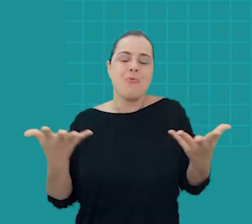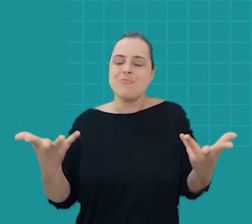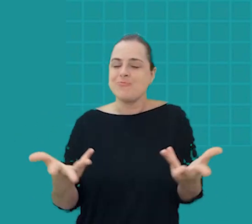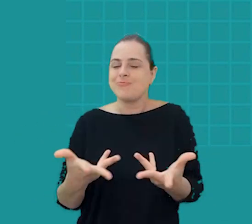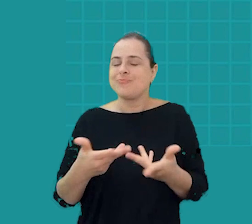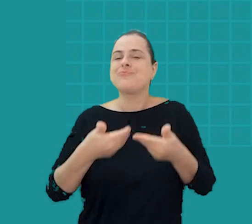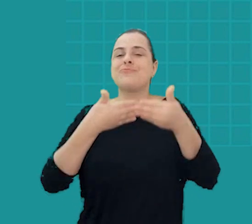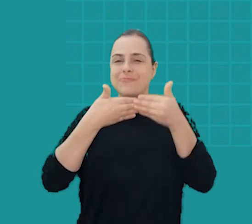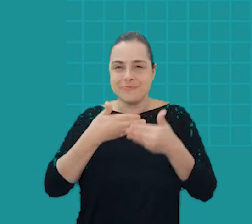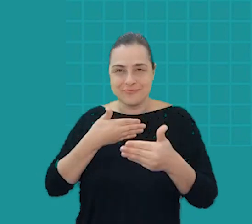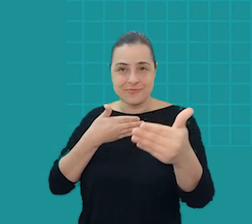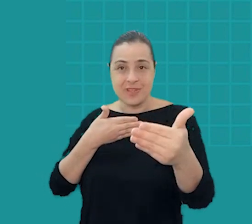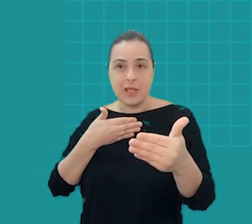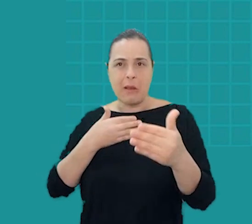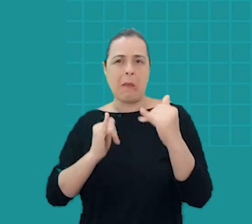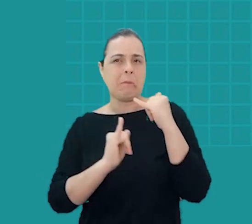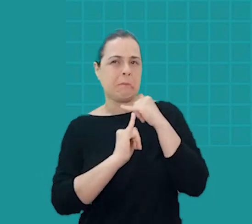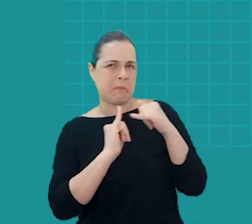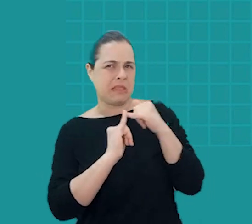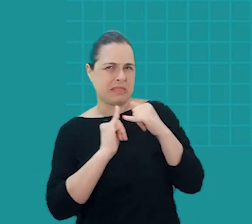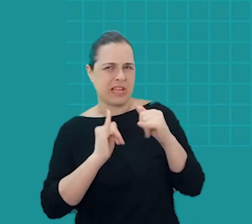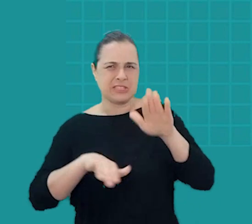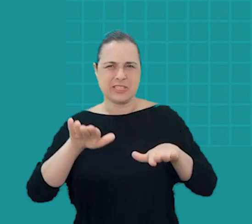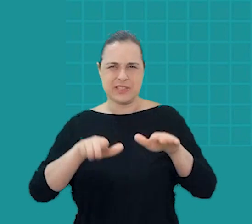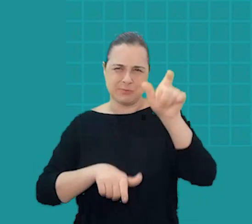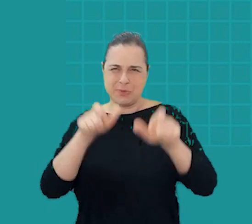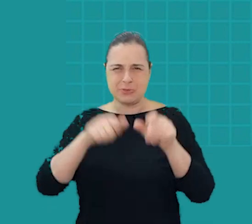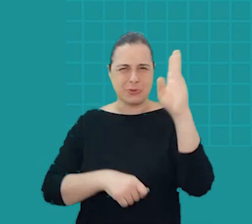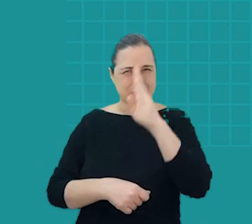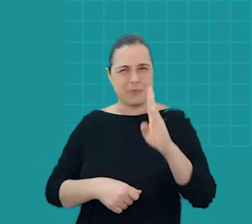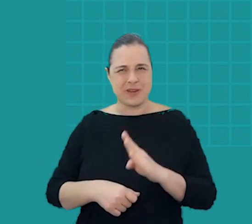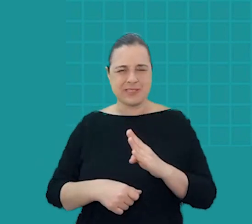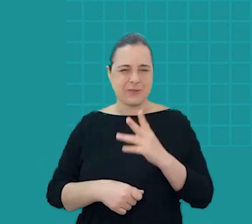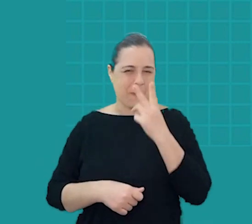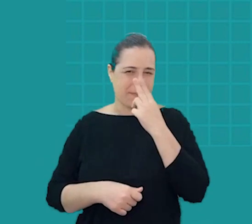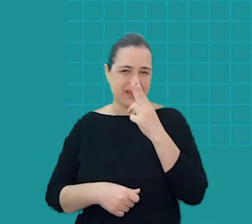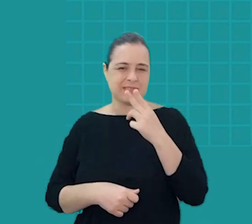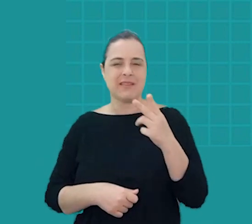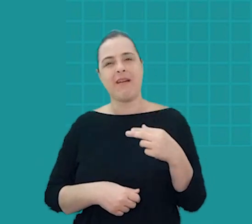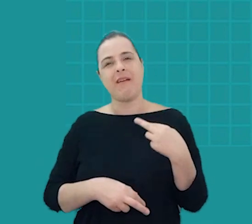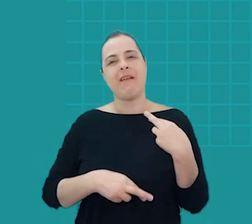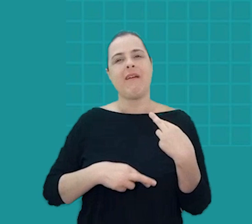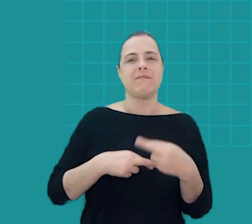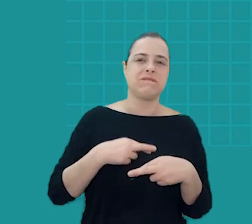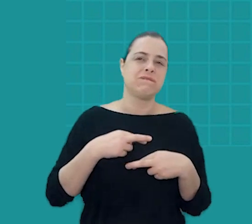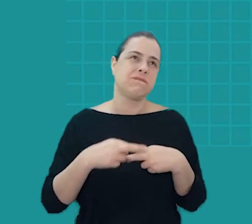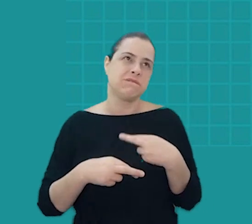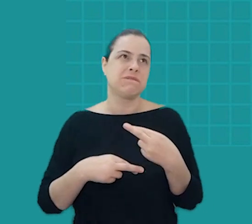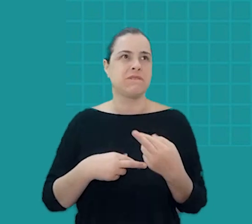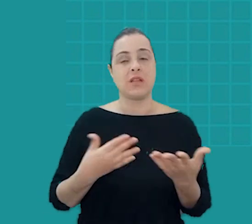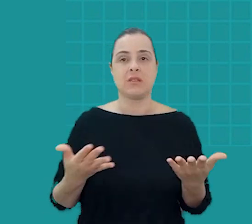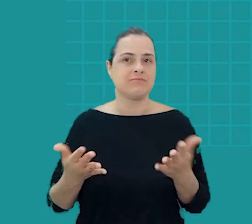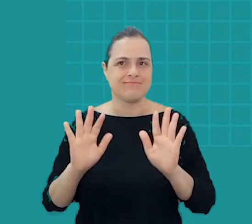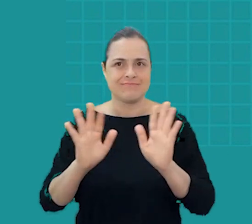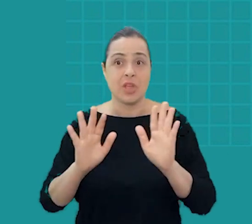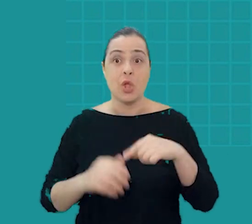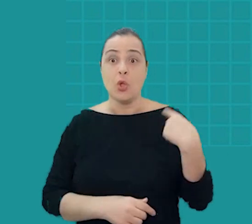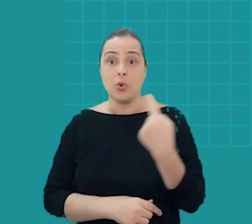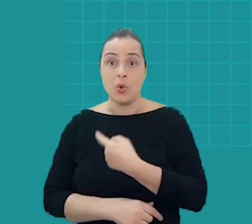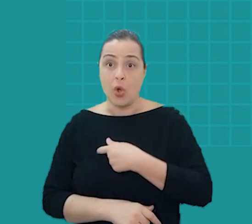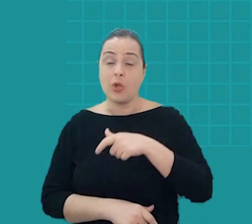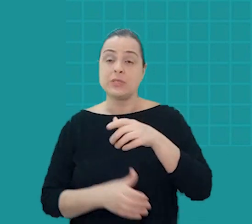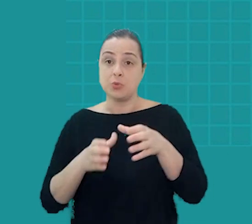termo, brasileiro, infelizmente, é meio termo. Fica cozinhando em banho-maria. Nós, pessoas com deficiência, temos muita dificuldade.